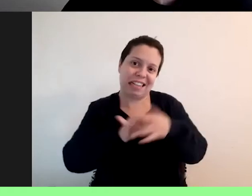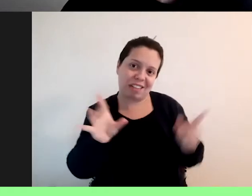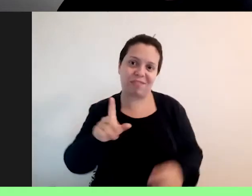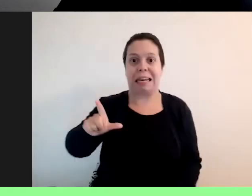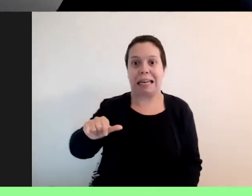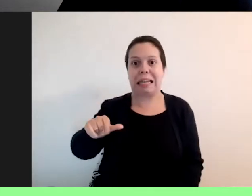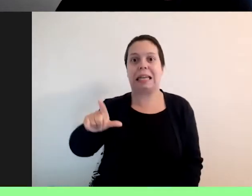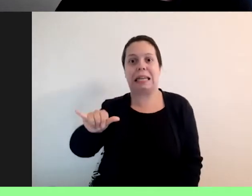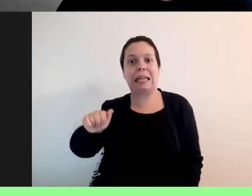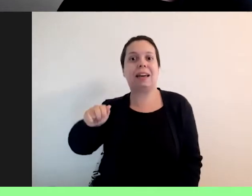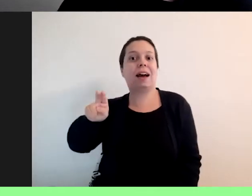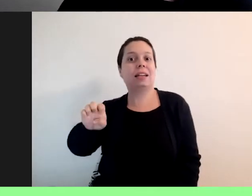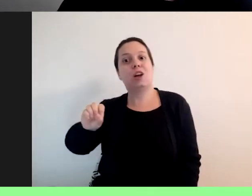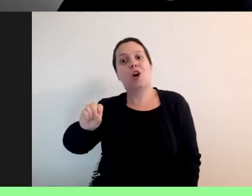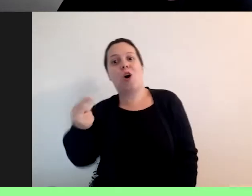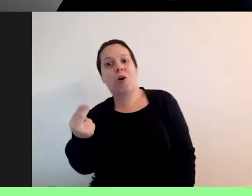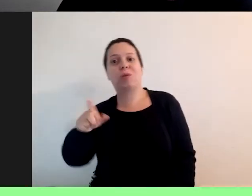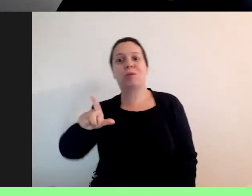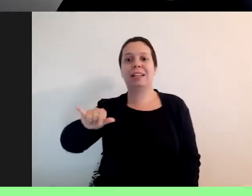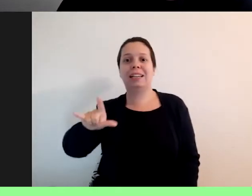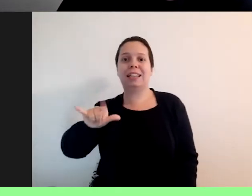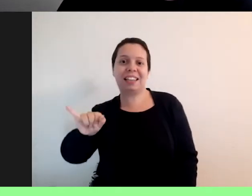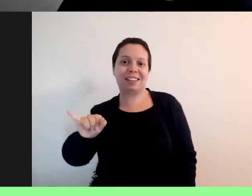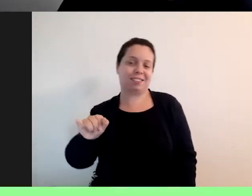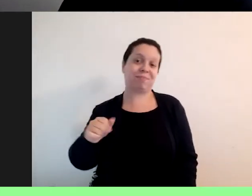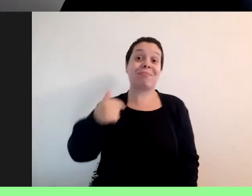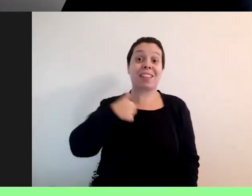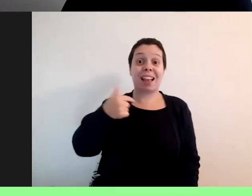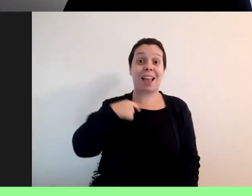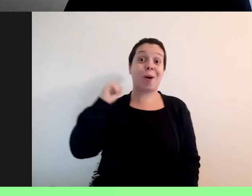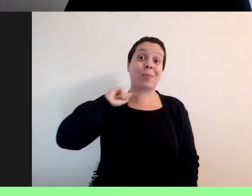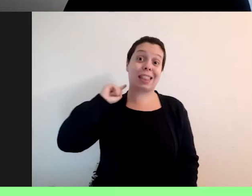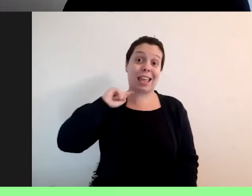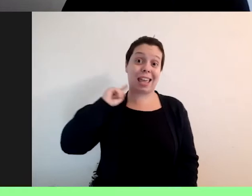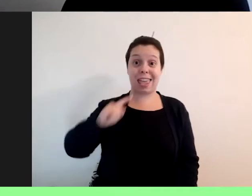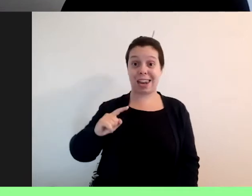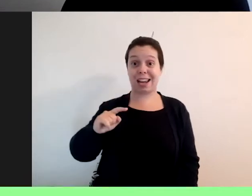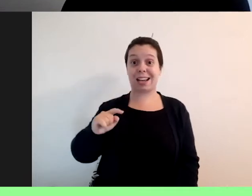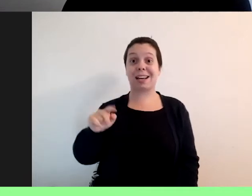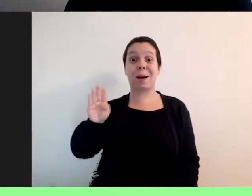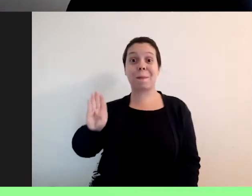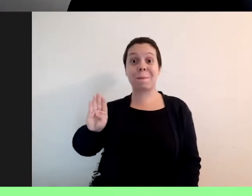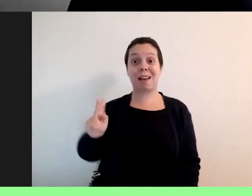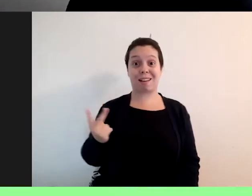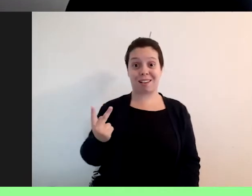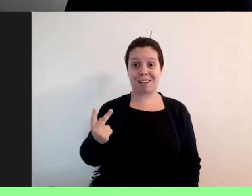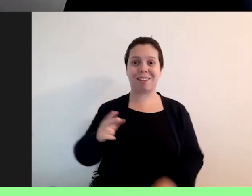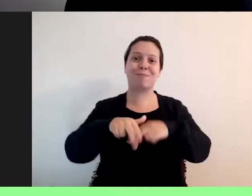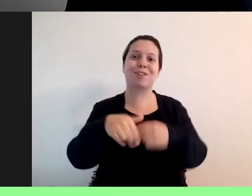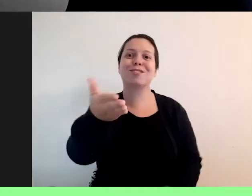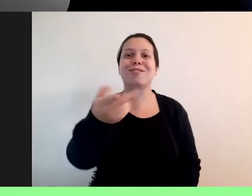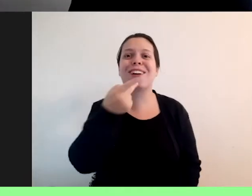preferirem. Eu sou mineira de Belo Horizonte, por isso que eu falei do pão de queijo pro